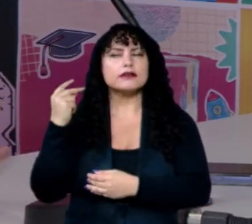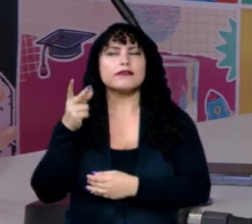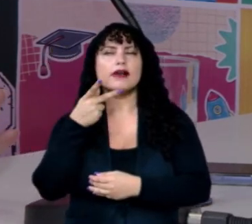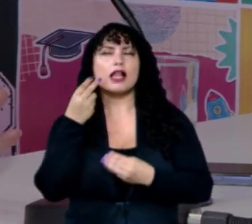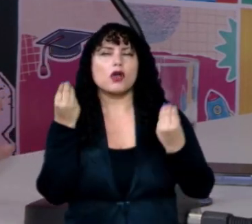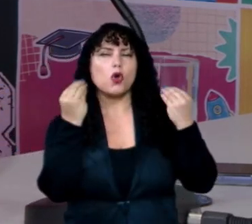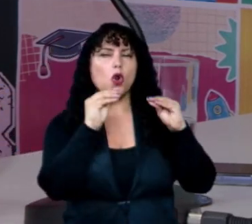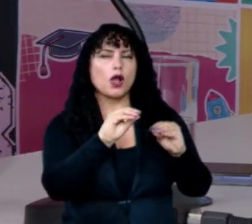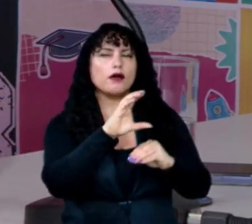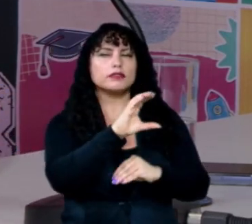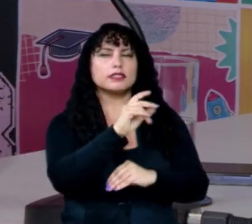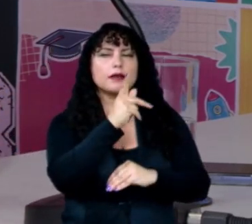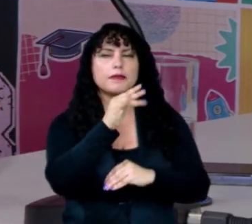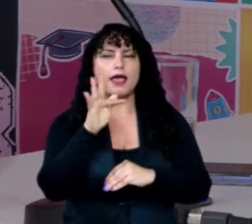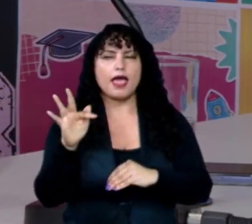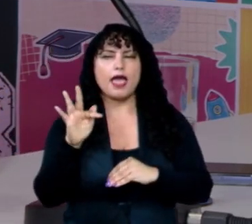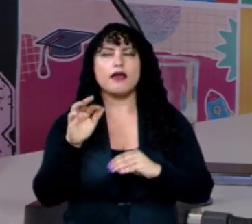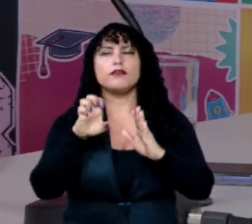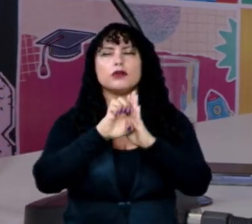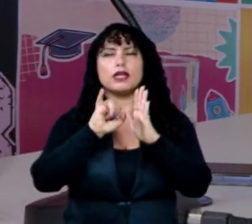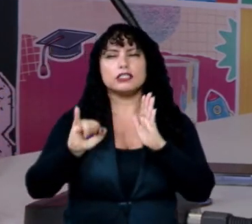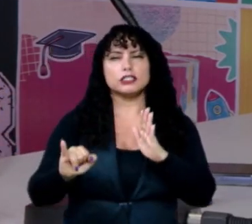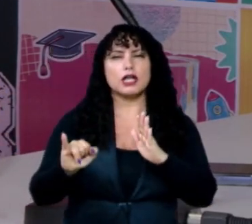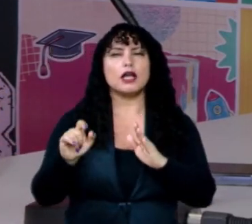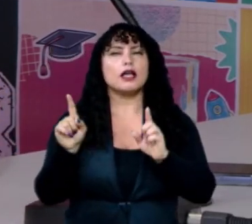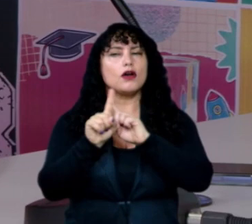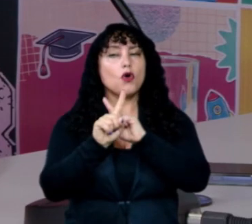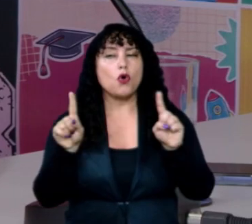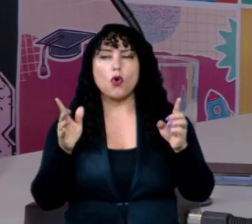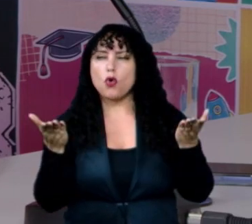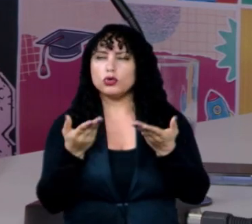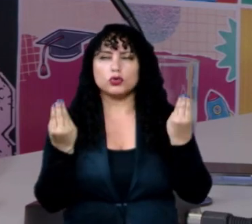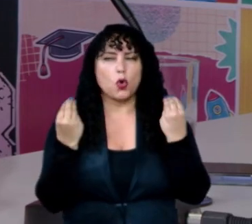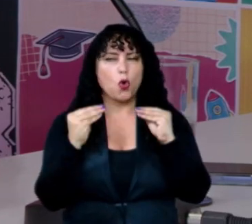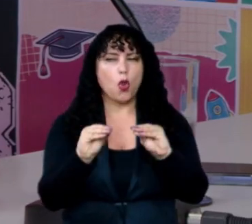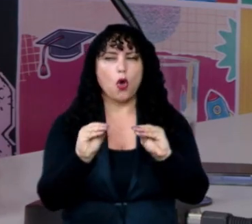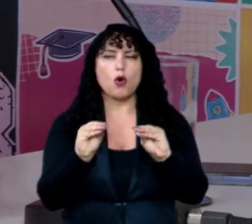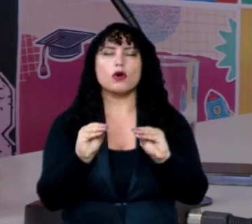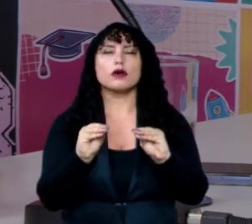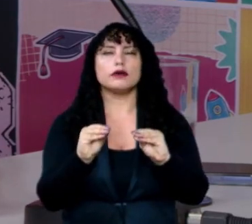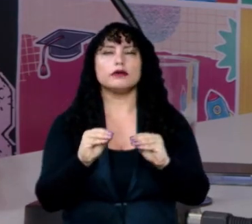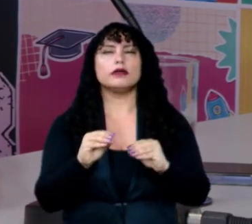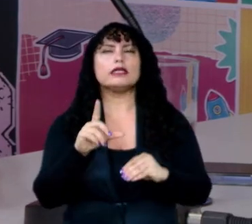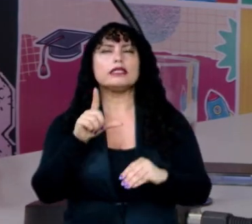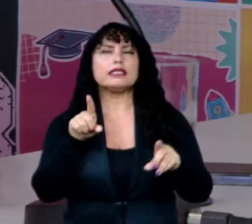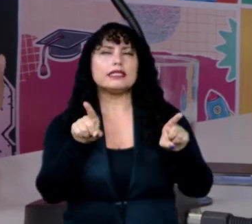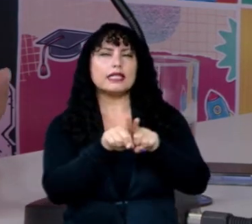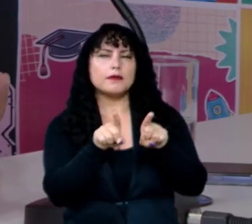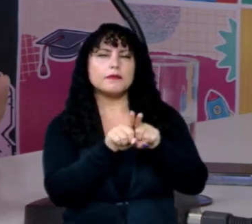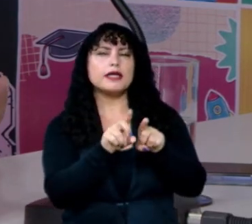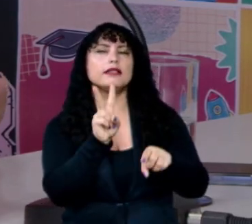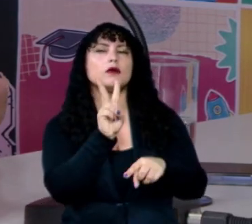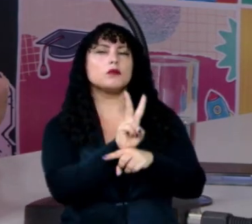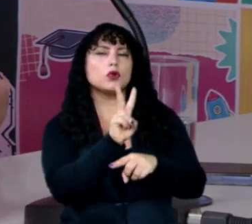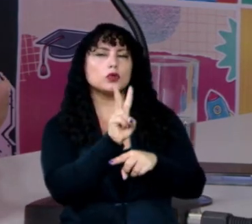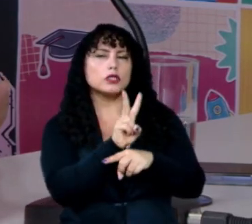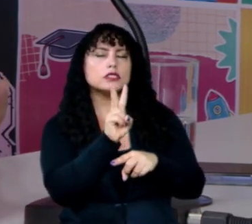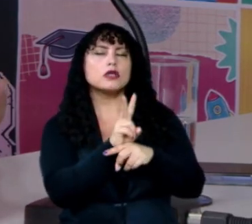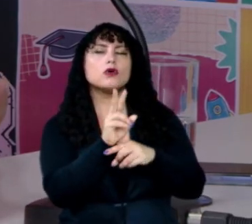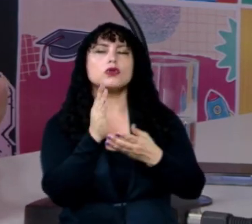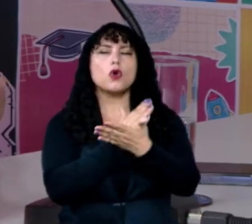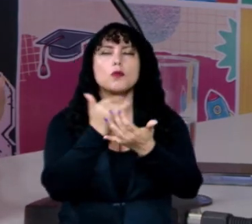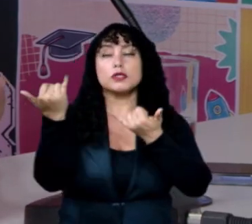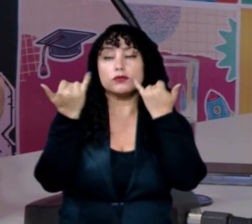o CPF no edital, hoje em dia não coloca mais. Também existe uma proteção de certas